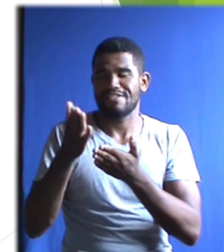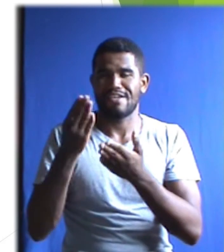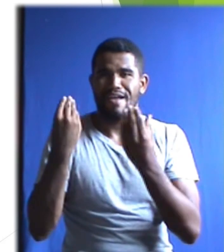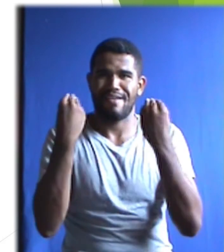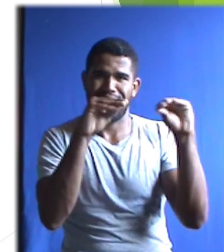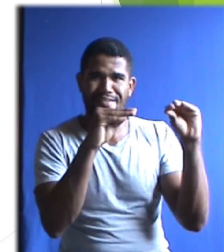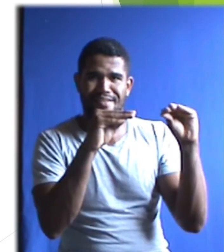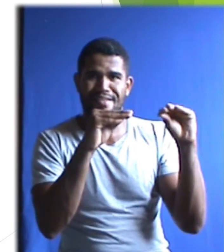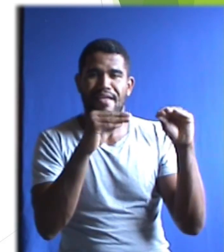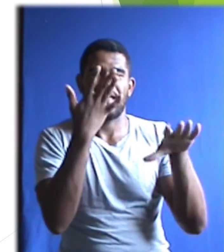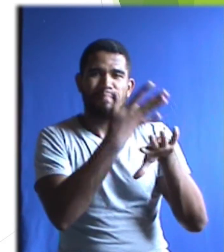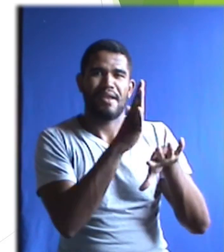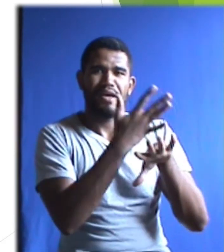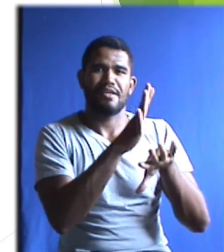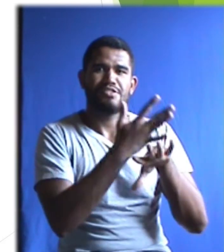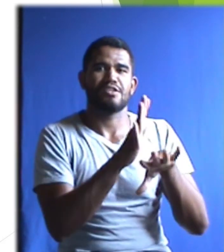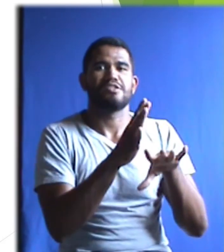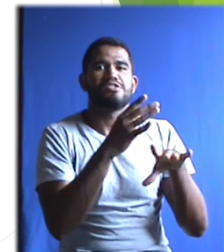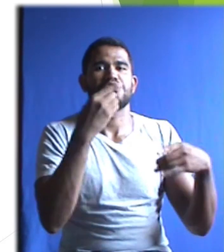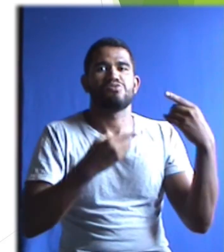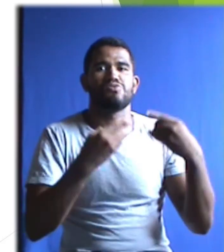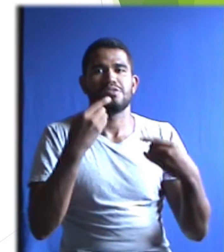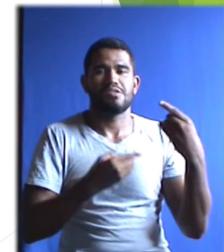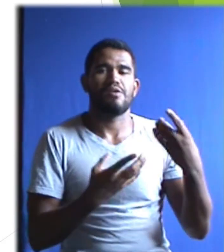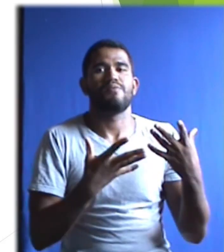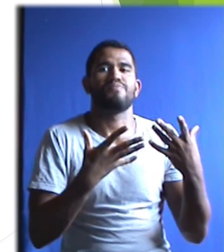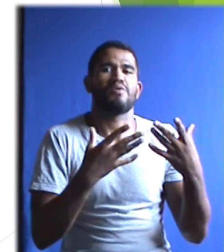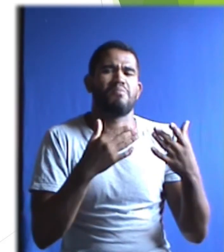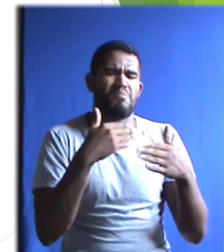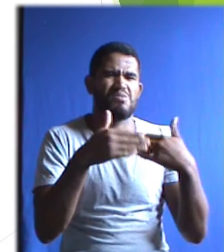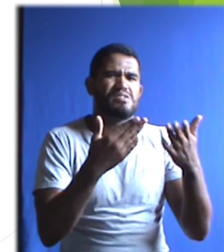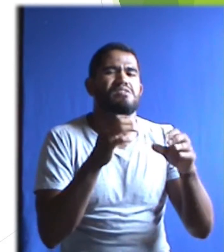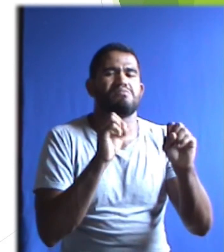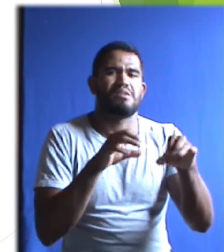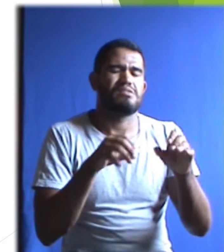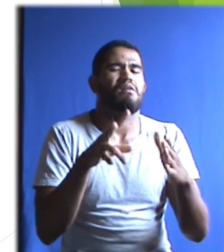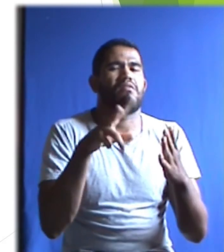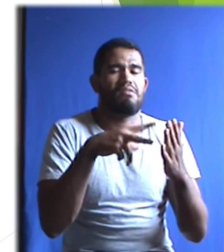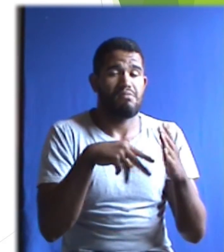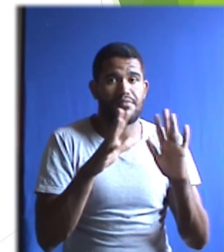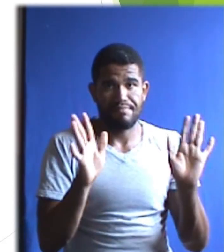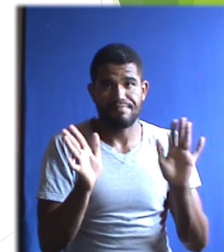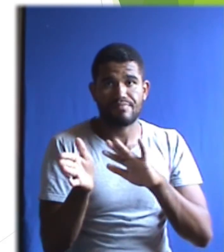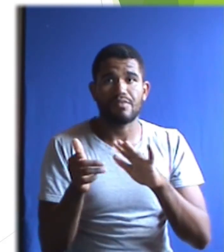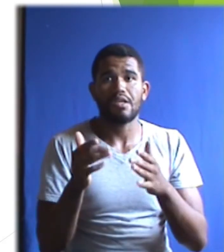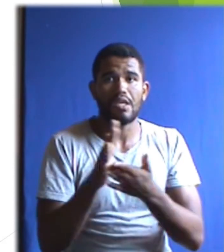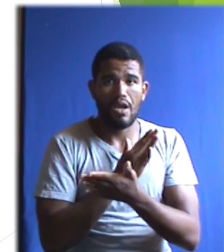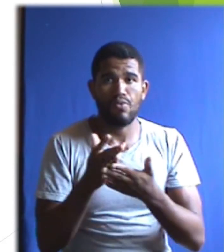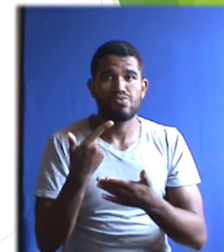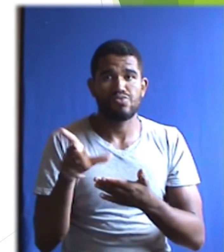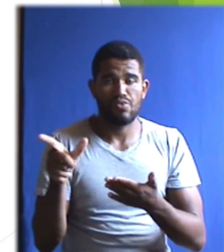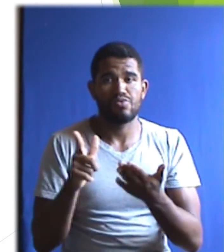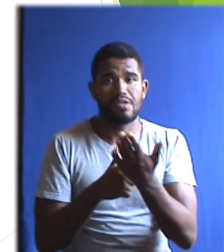artigo que está postado aí no nosso fórum, que é as práticas discursivas do fazer educativo de leitura,